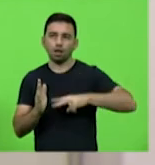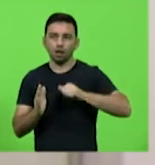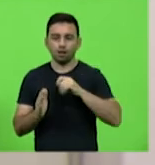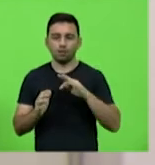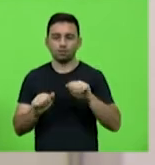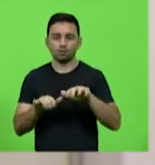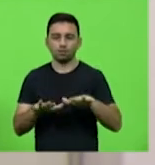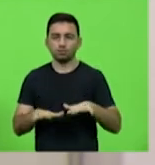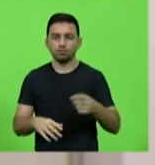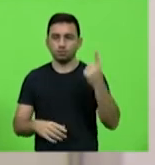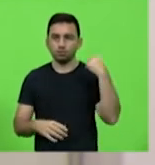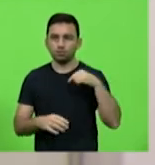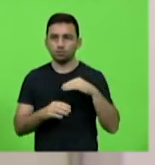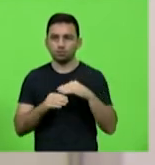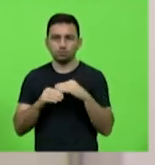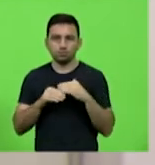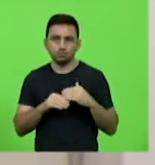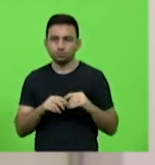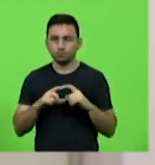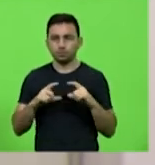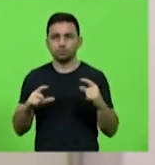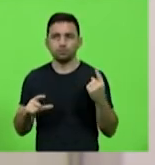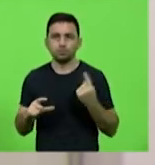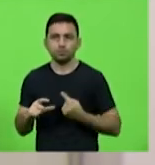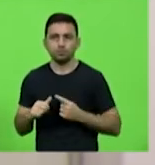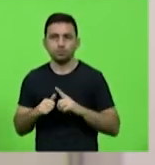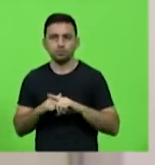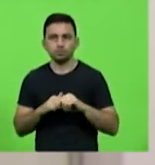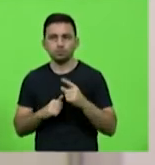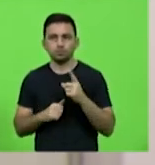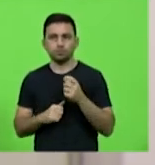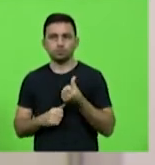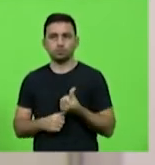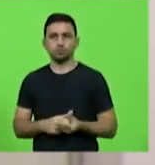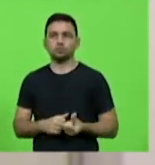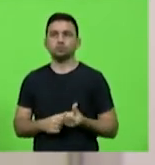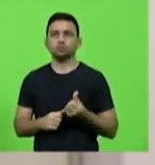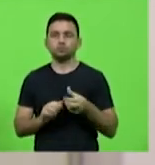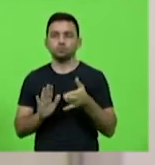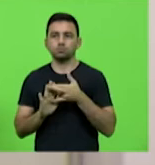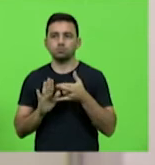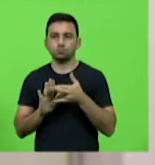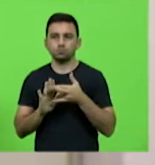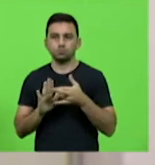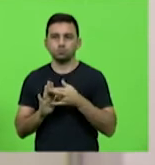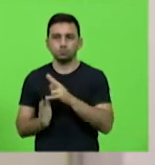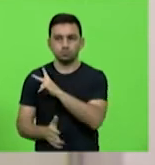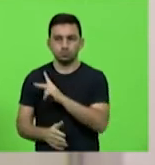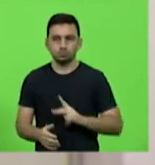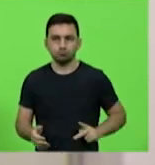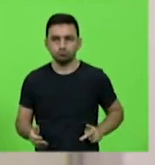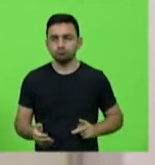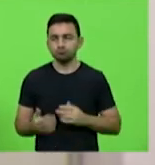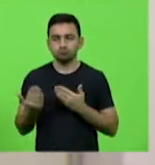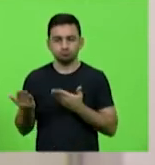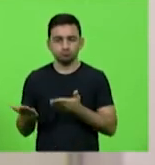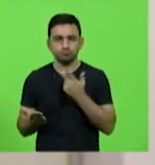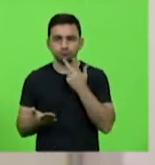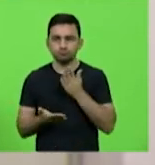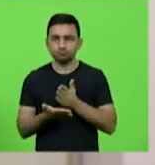anterior que, em consonância com o parágrafo 1º do artigo 106 do regimento interno, o senhor presidente deu-a por